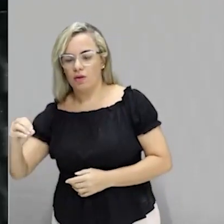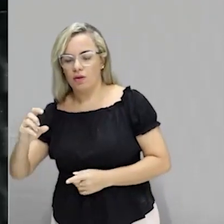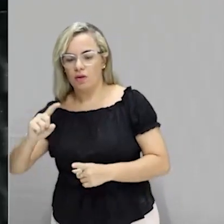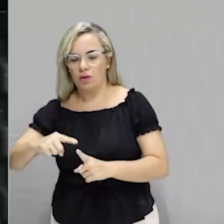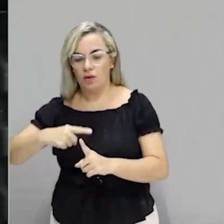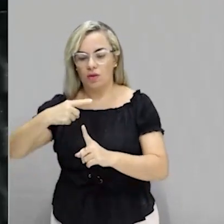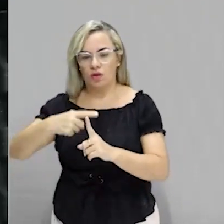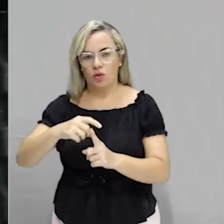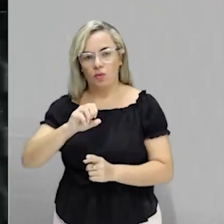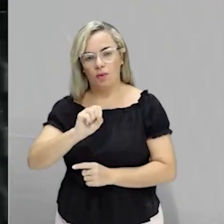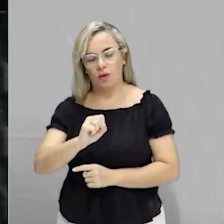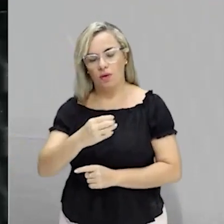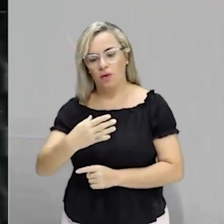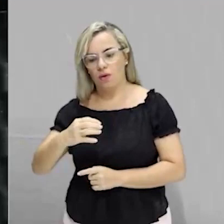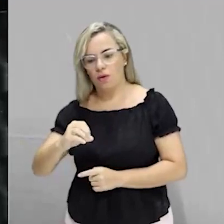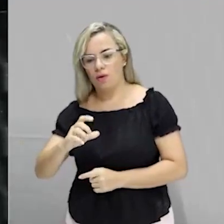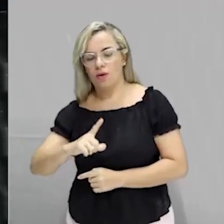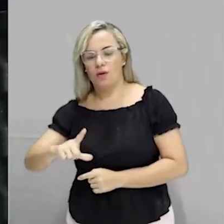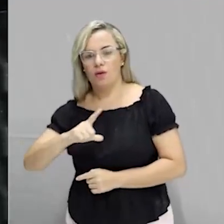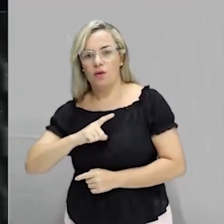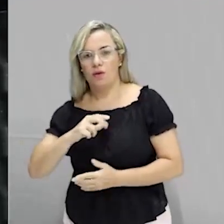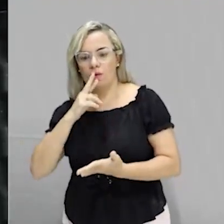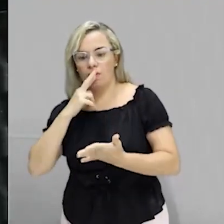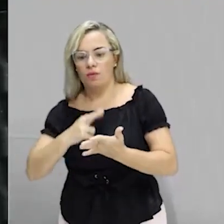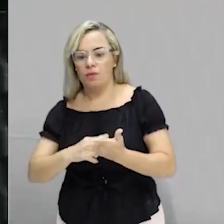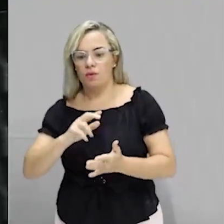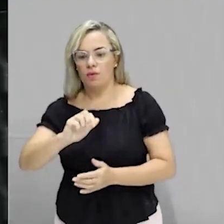com 840 tem como resposta